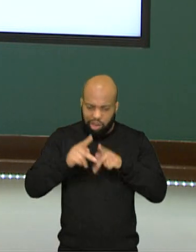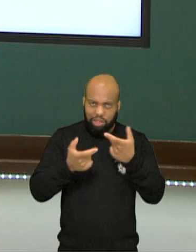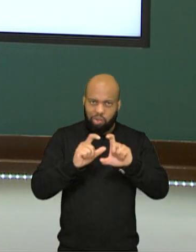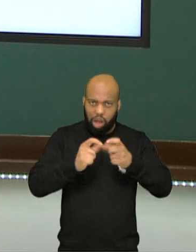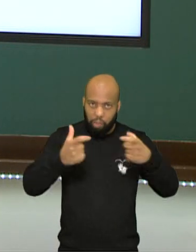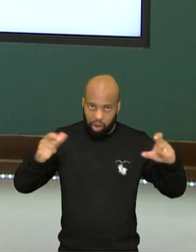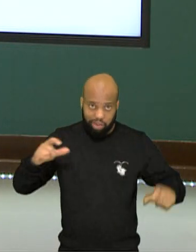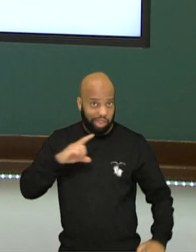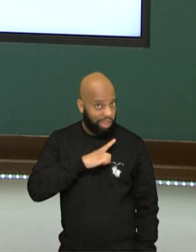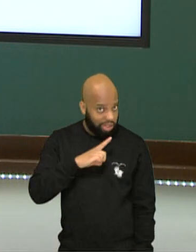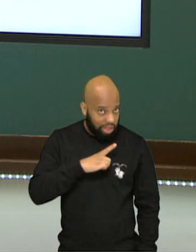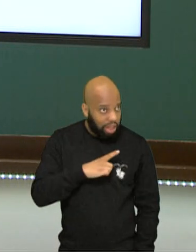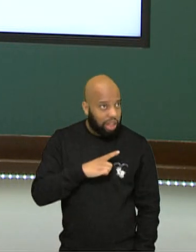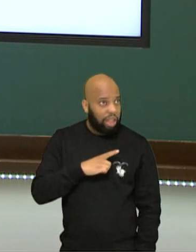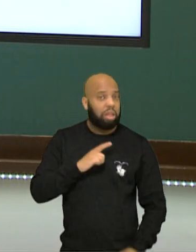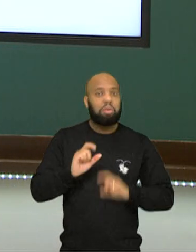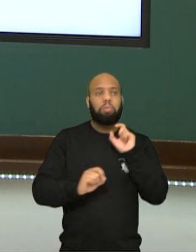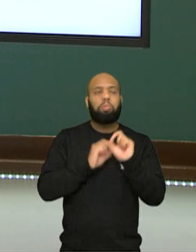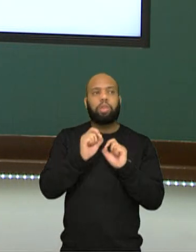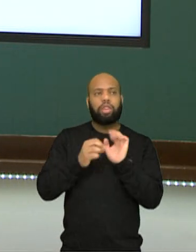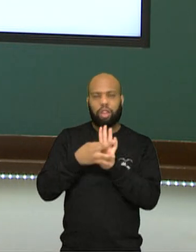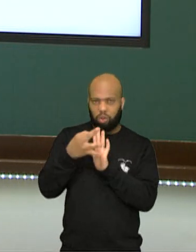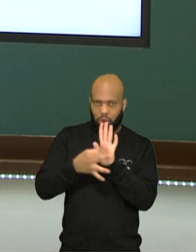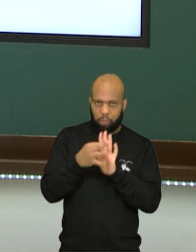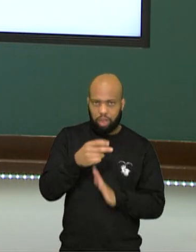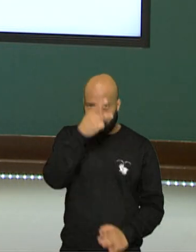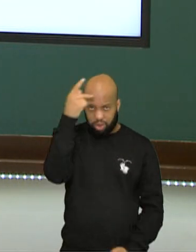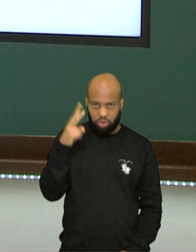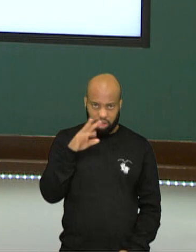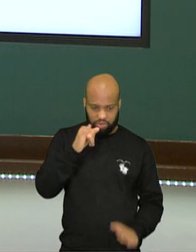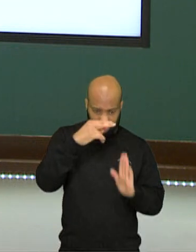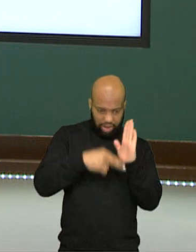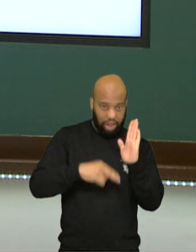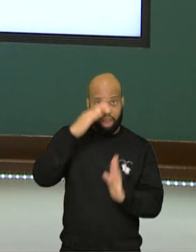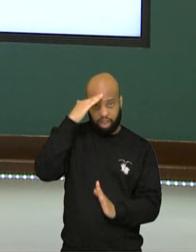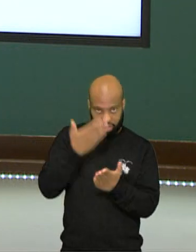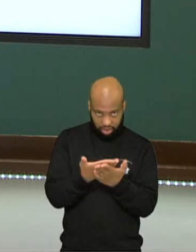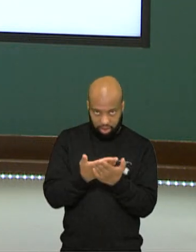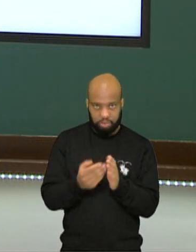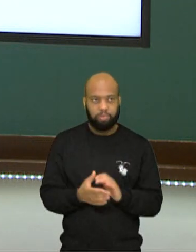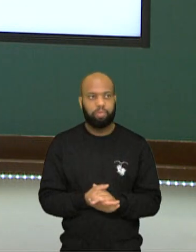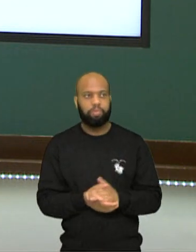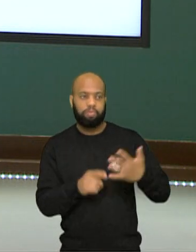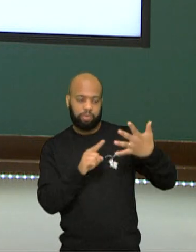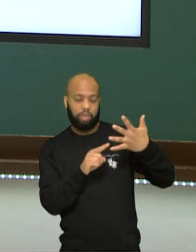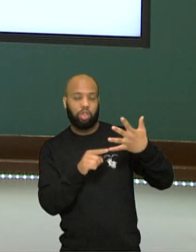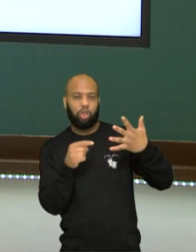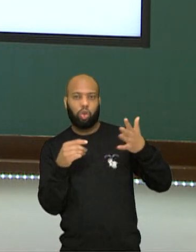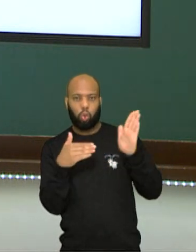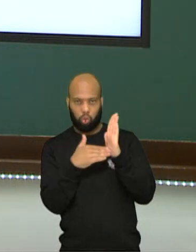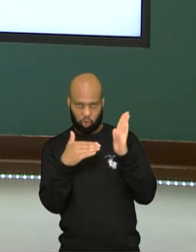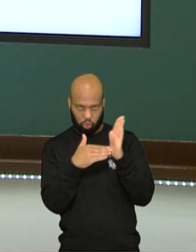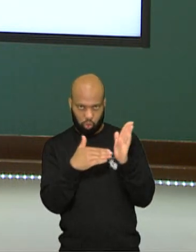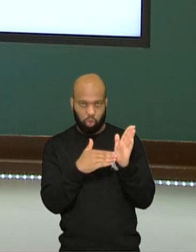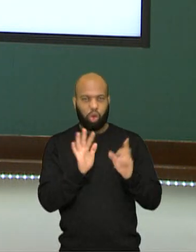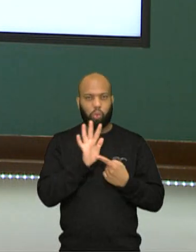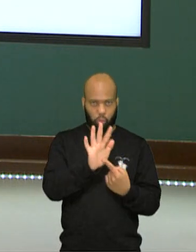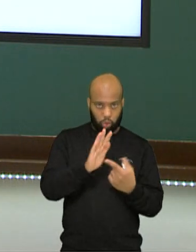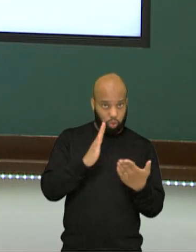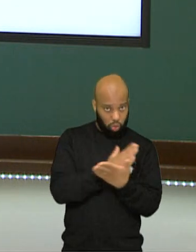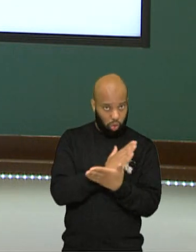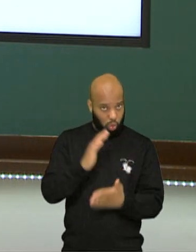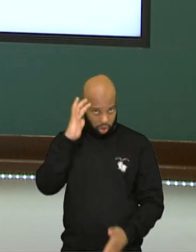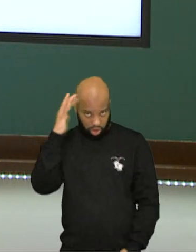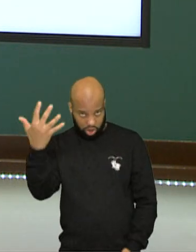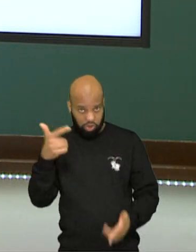da população, eles são argumentos convincentes? O último parágrafo do seu texto apresentou algumas soluções